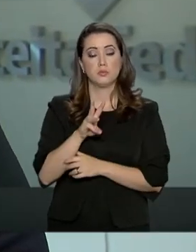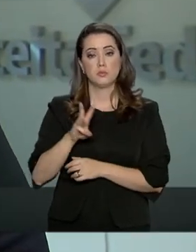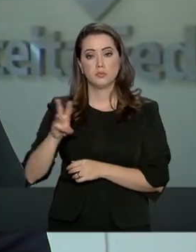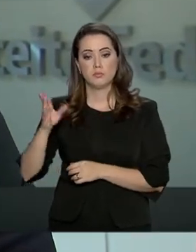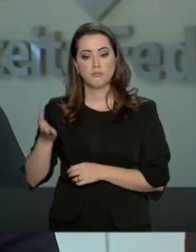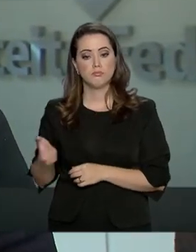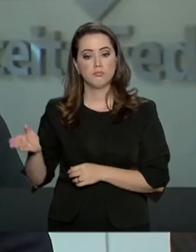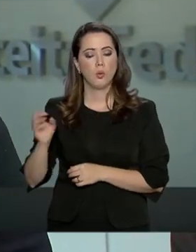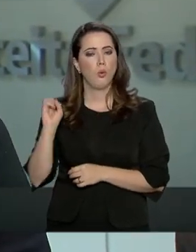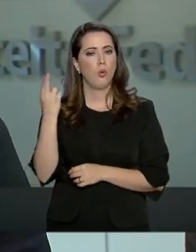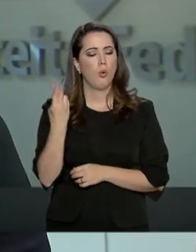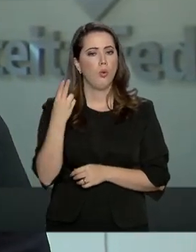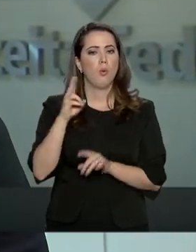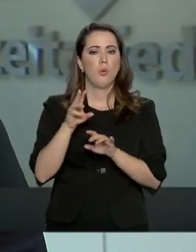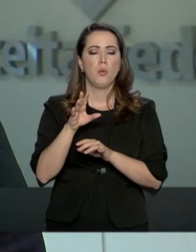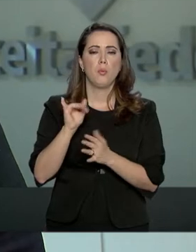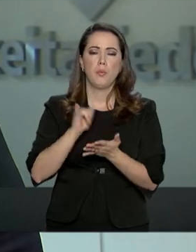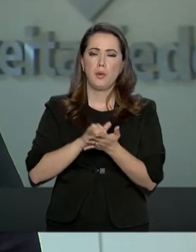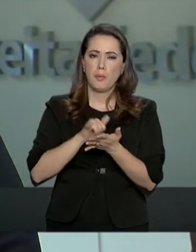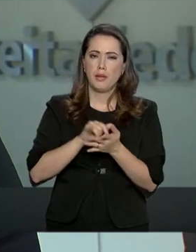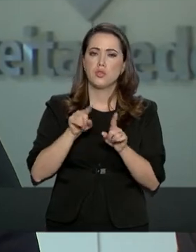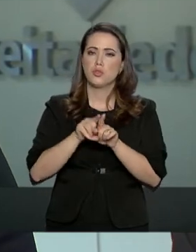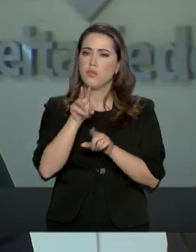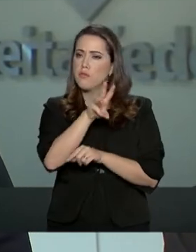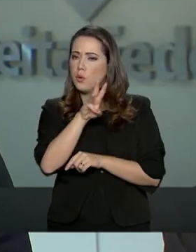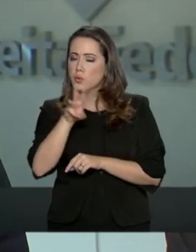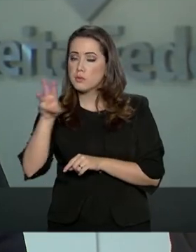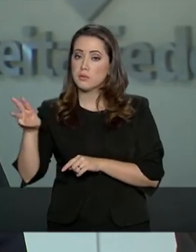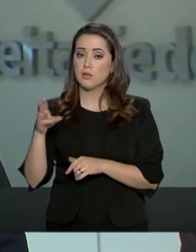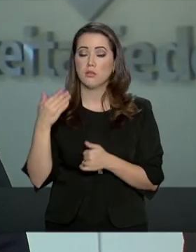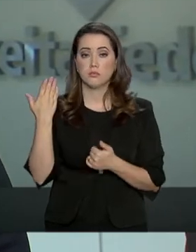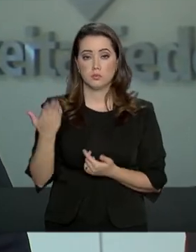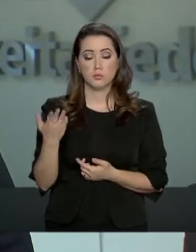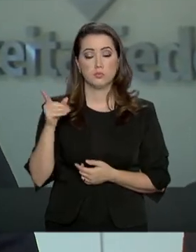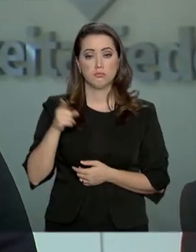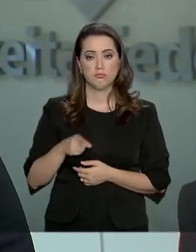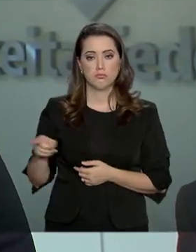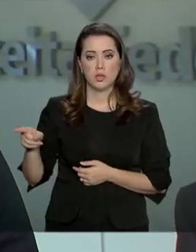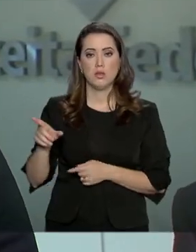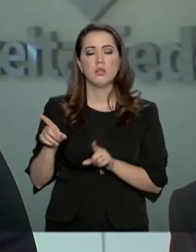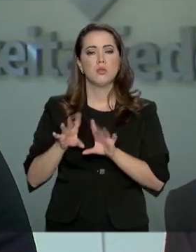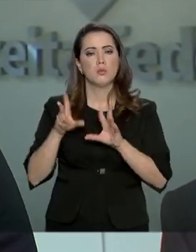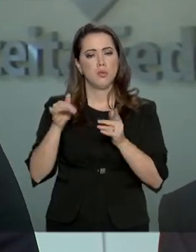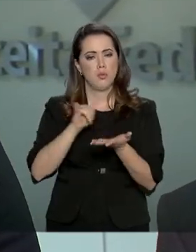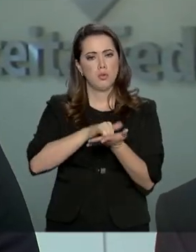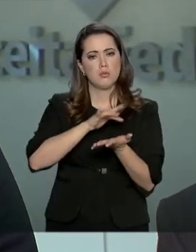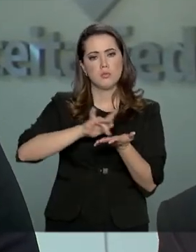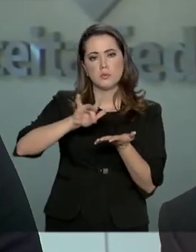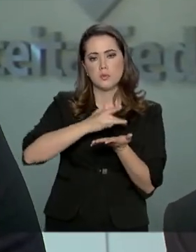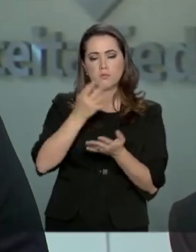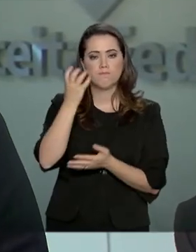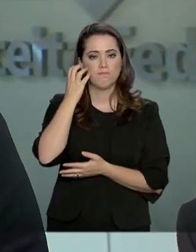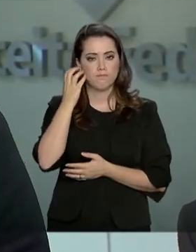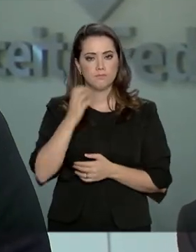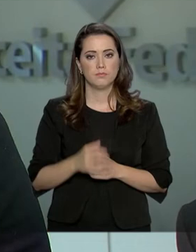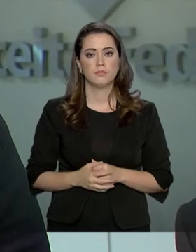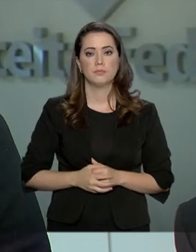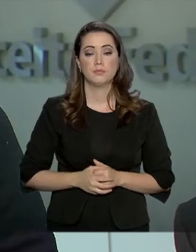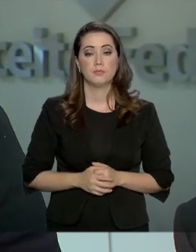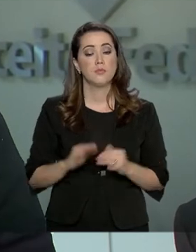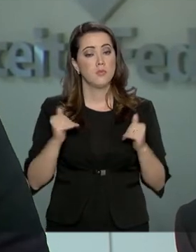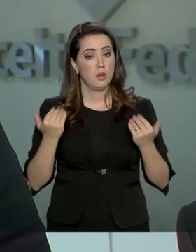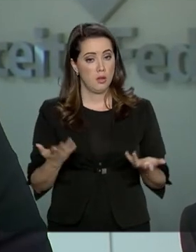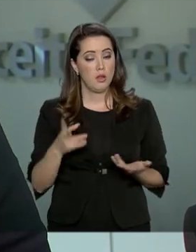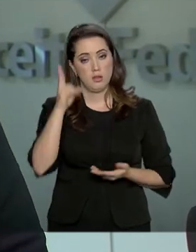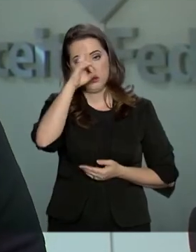site da receita ou pelo aplicativo meu imposto de renda disponível para tablets e para smartphones